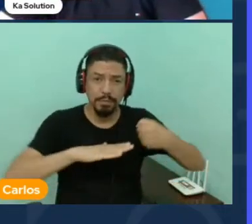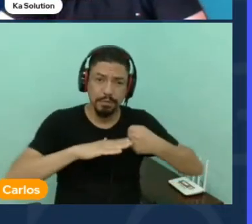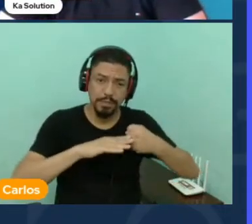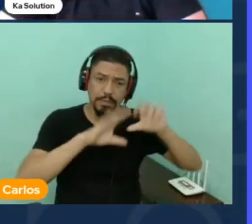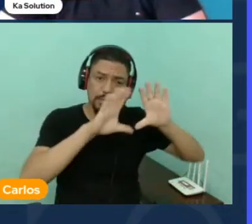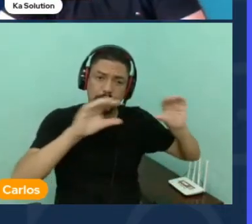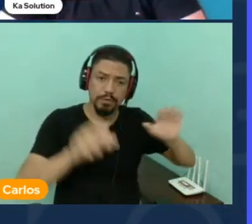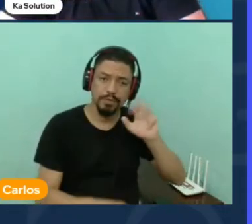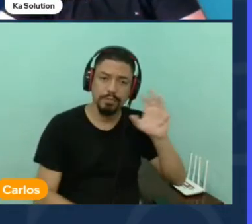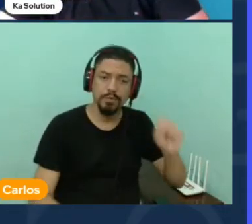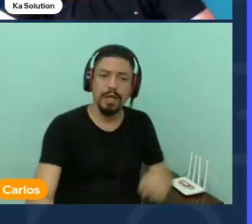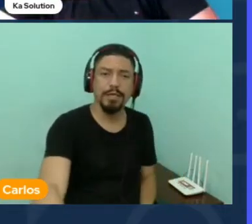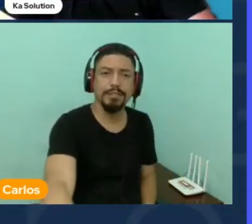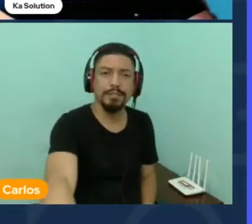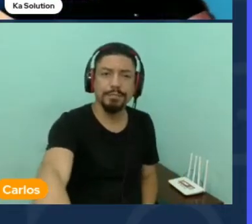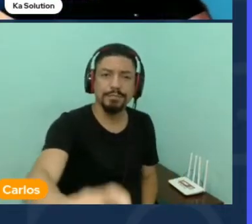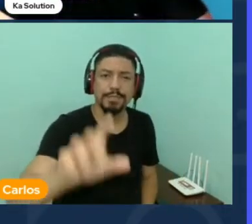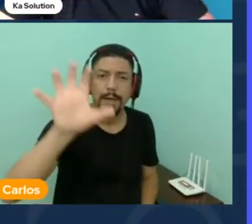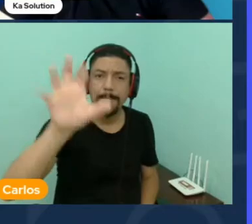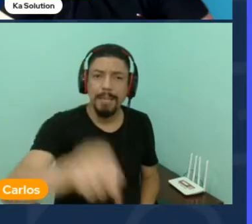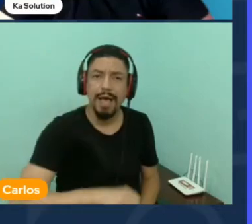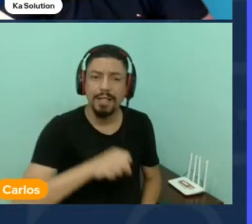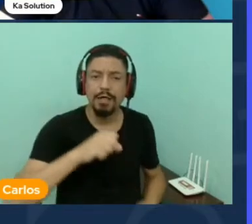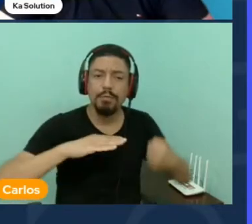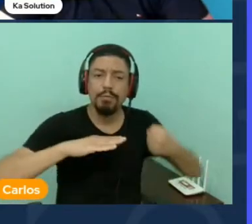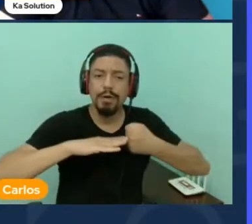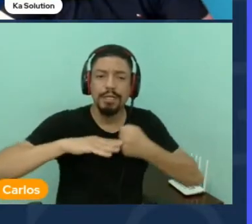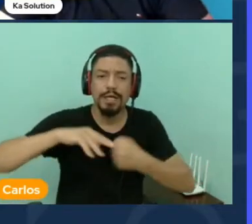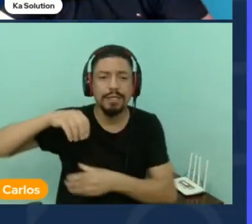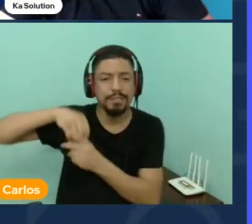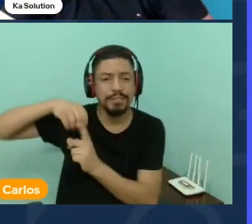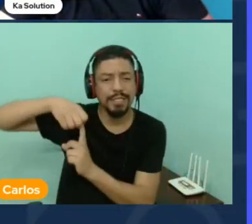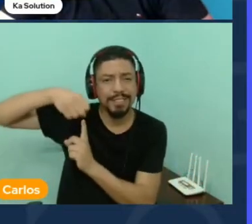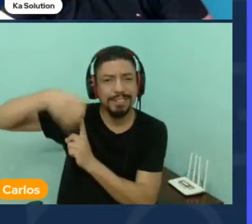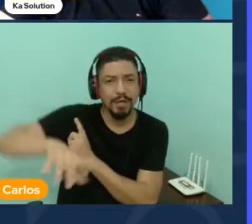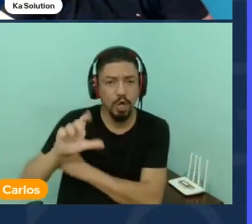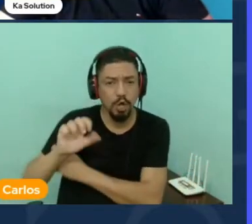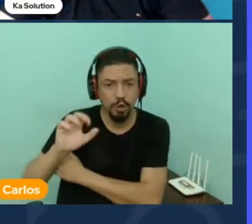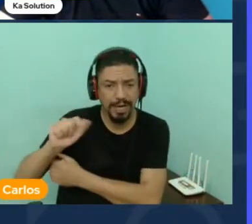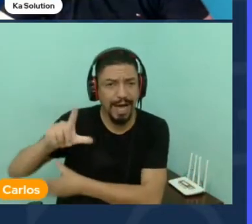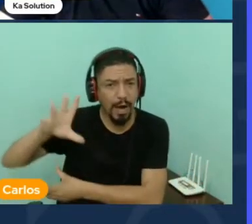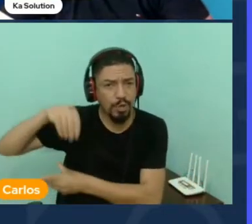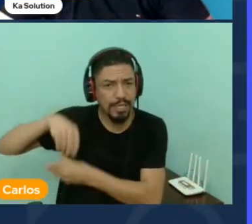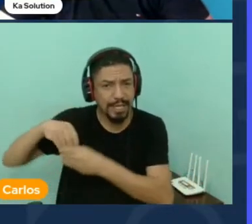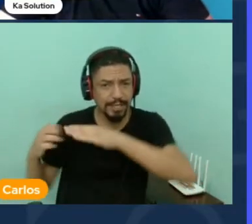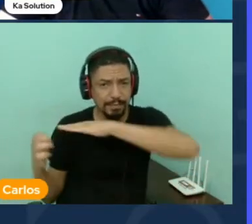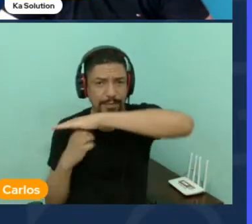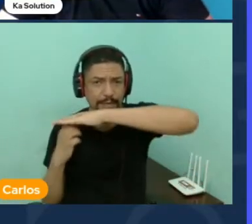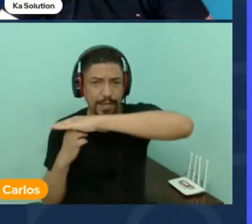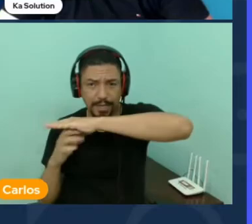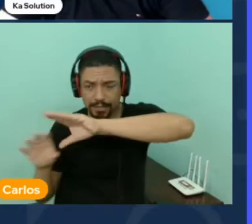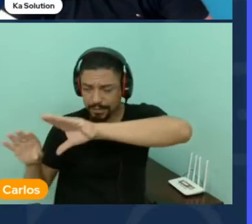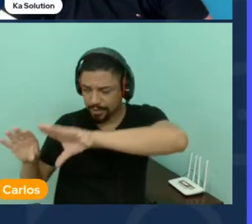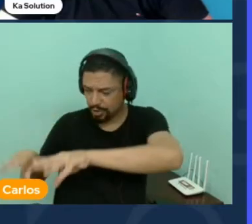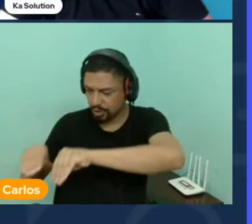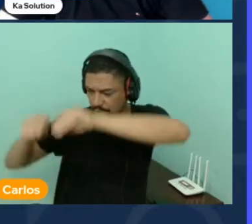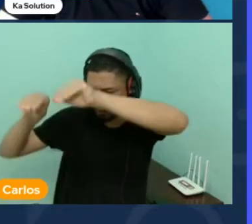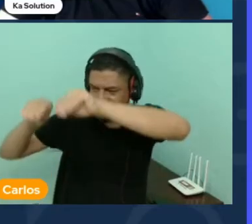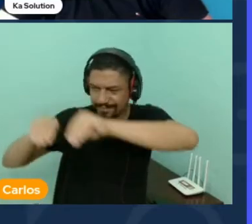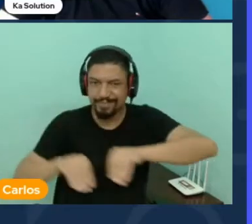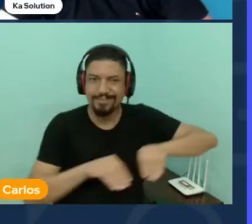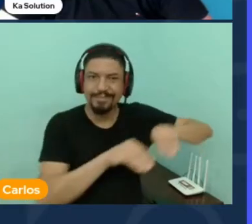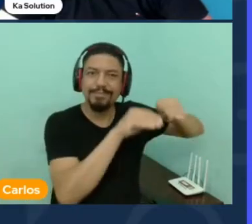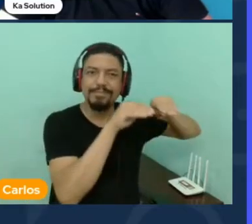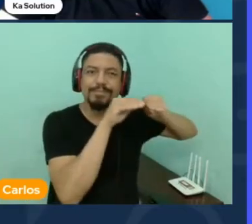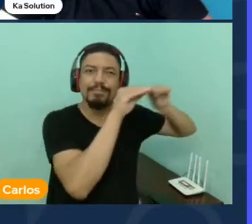Você vai pegar o seu banco de dados que está dentro do seu data center, na sua empresa, e vai migrar para um banco